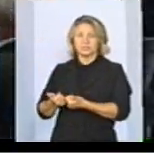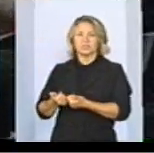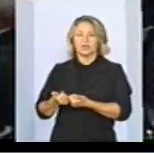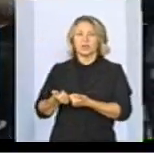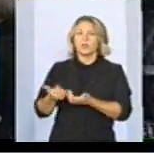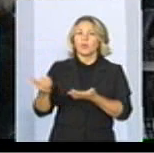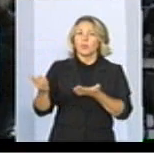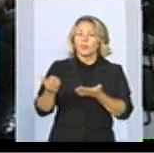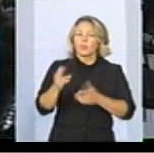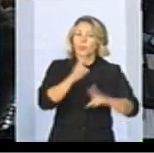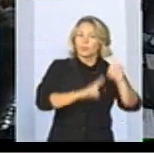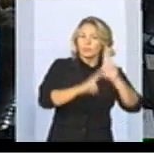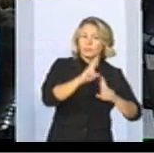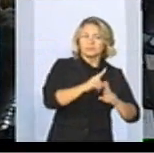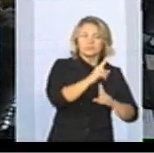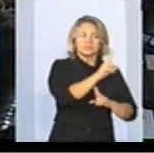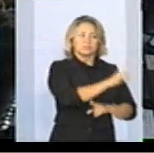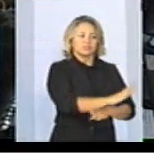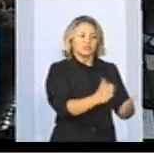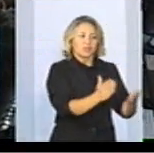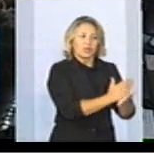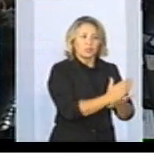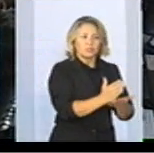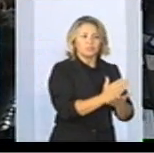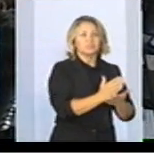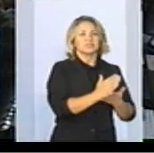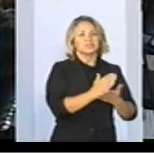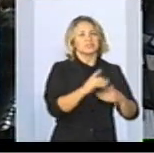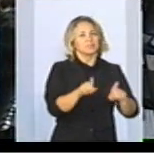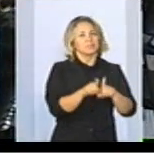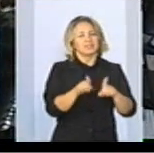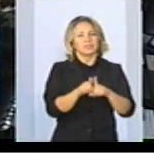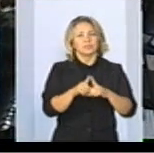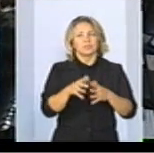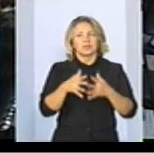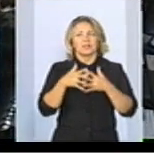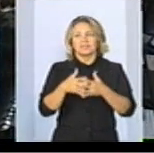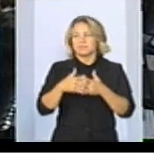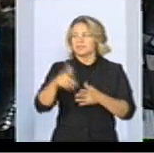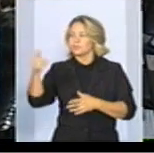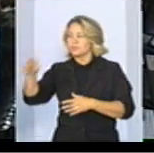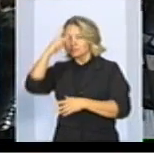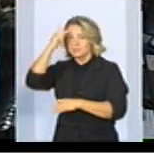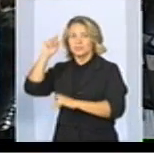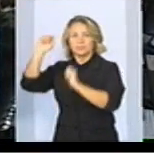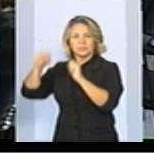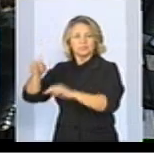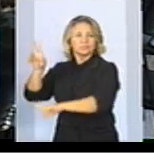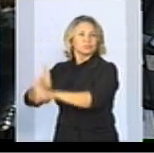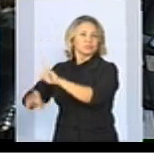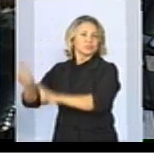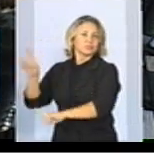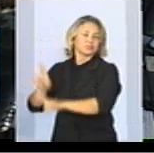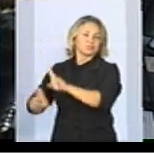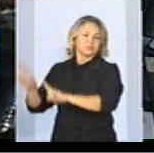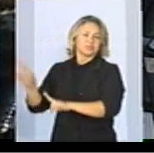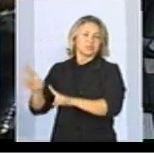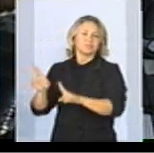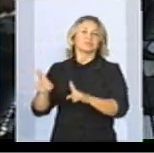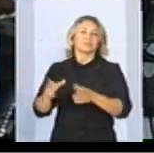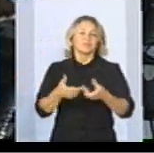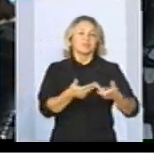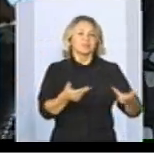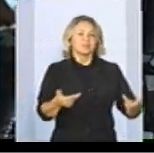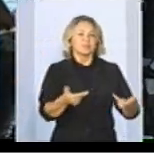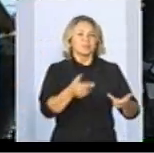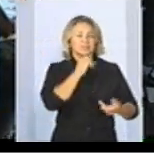uns não priva os outros de também consumir. Não há escassez natural, como no caso dos bens tangíveis. O